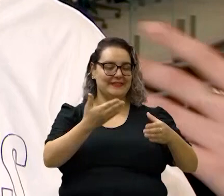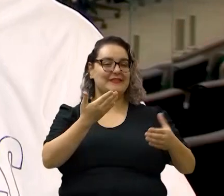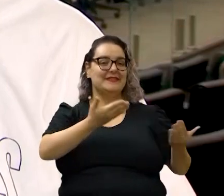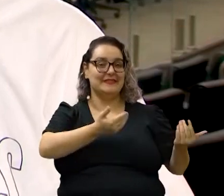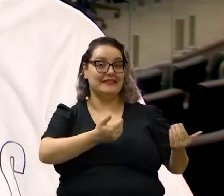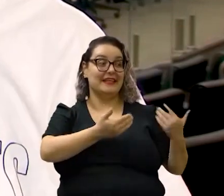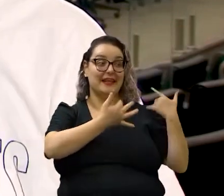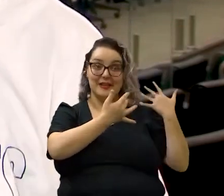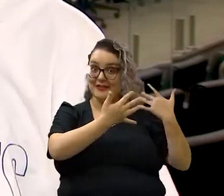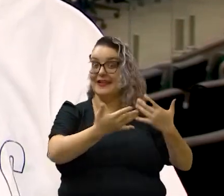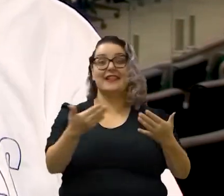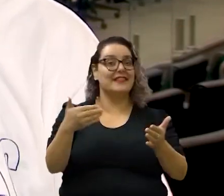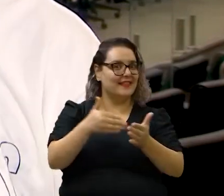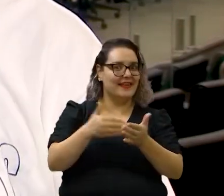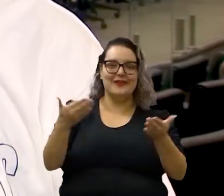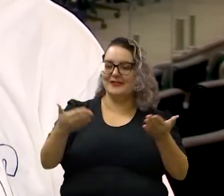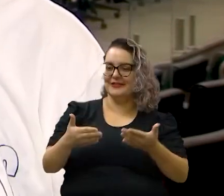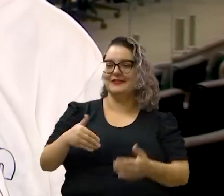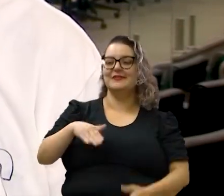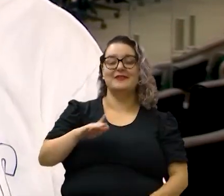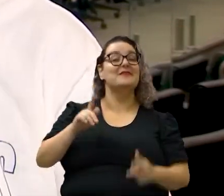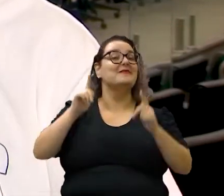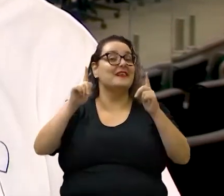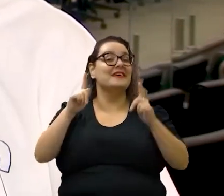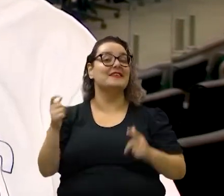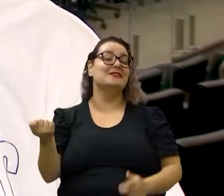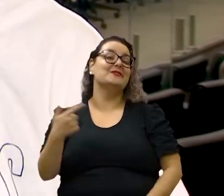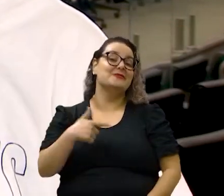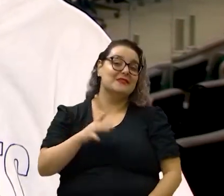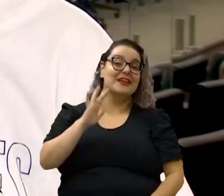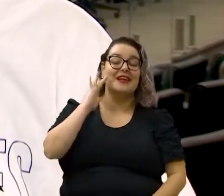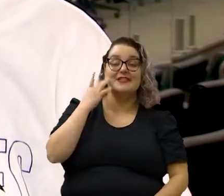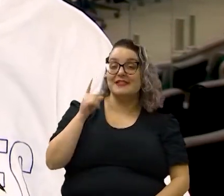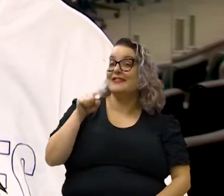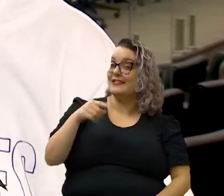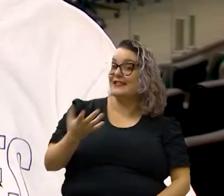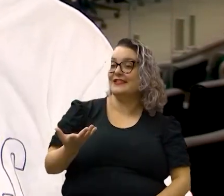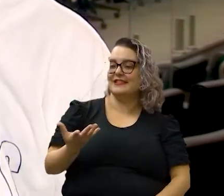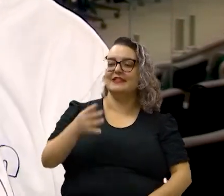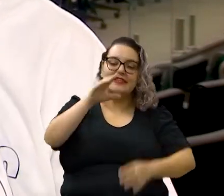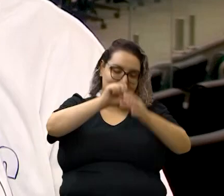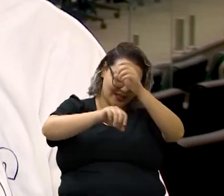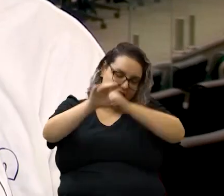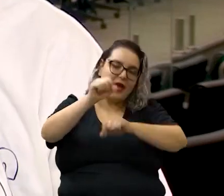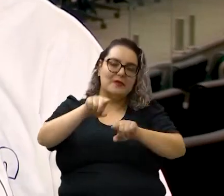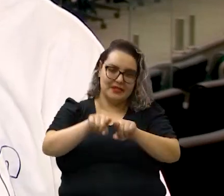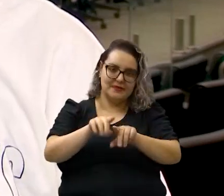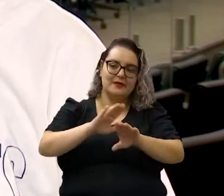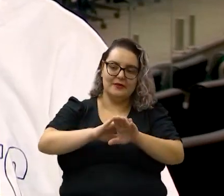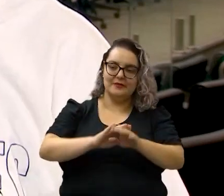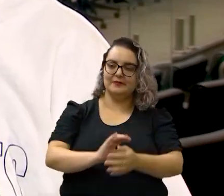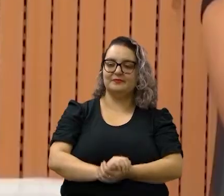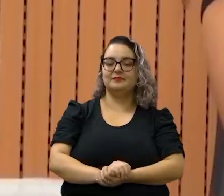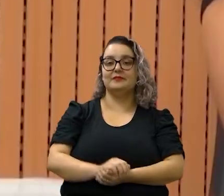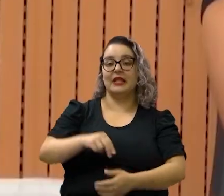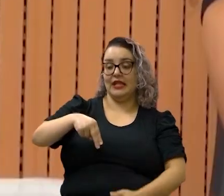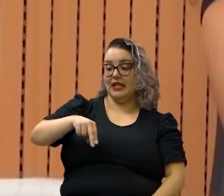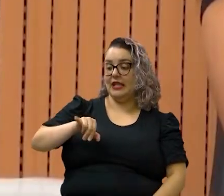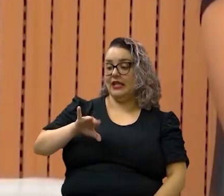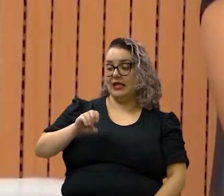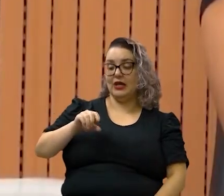do Parlamento daquela época então foi mais divertido do que eu achei que fosse você e ao mesmo tempo aprendi demais como funciona